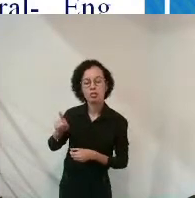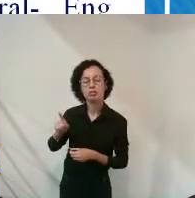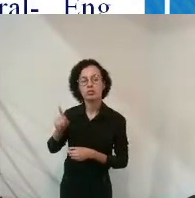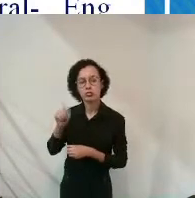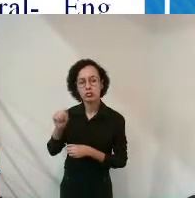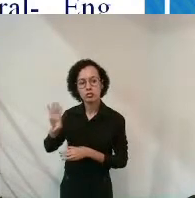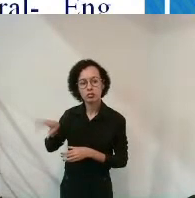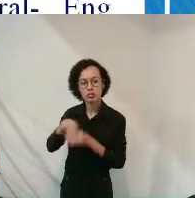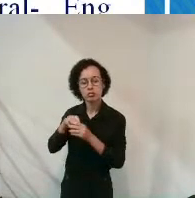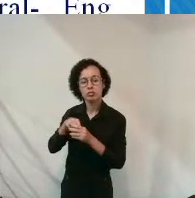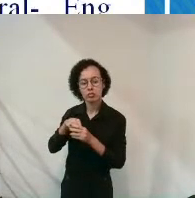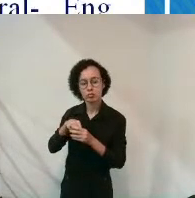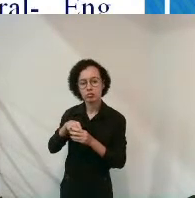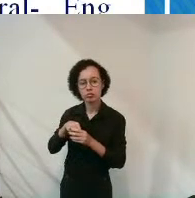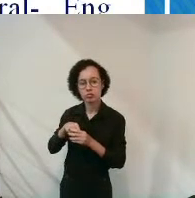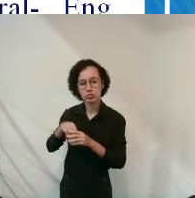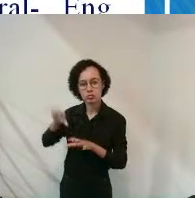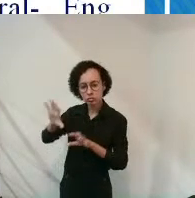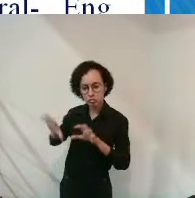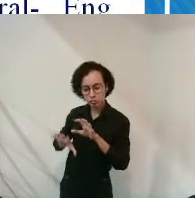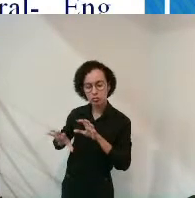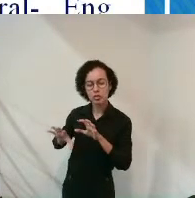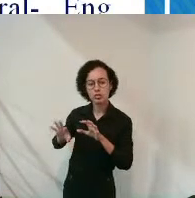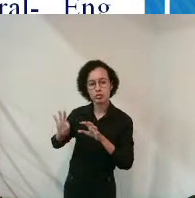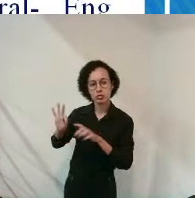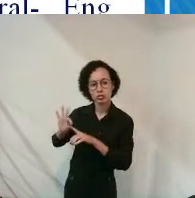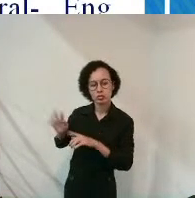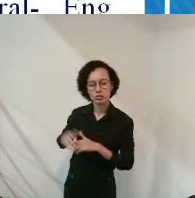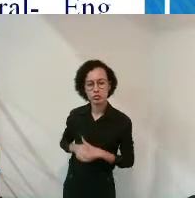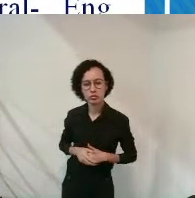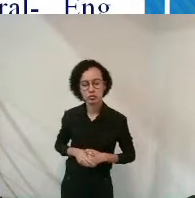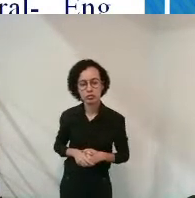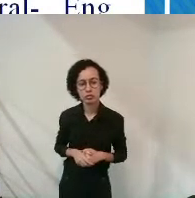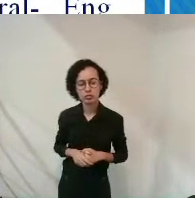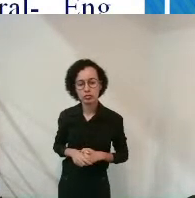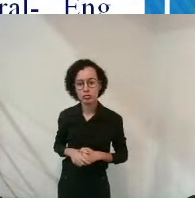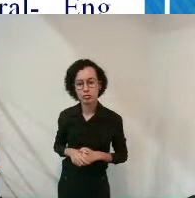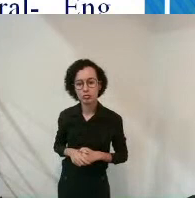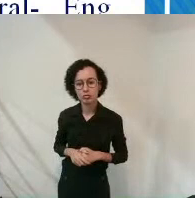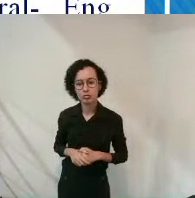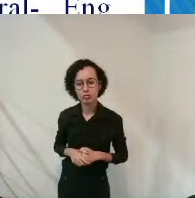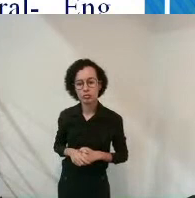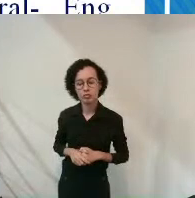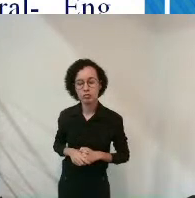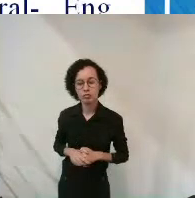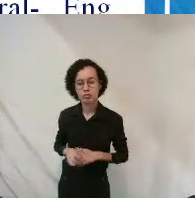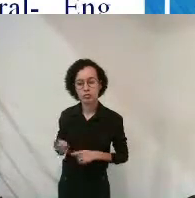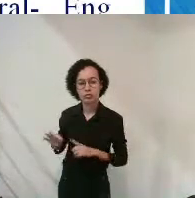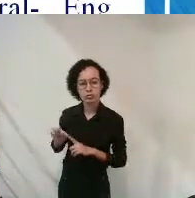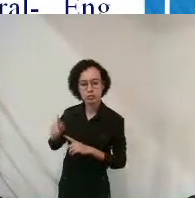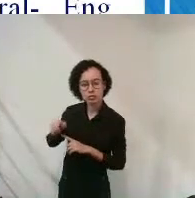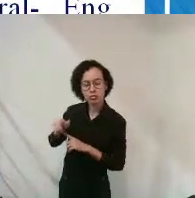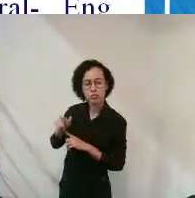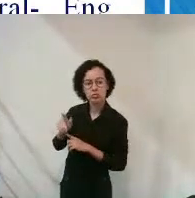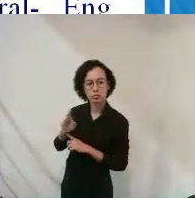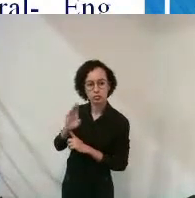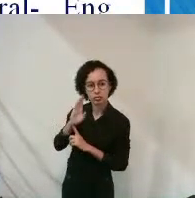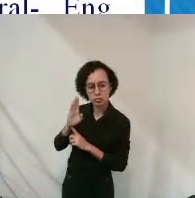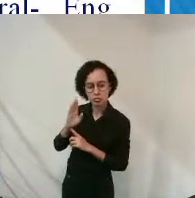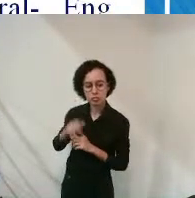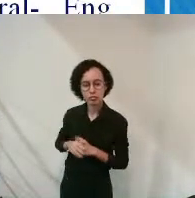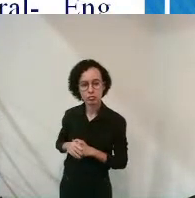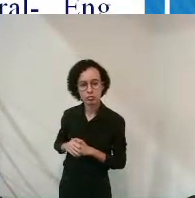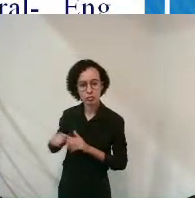está inserto nessa região do Baixo Tocantins, né? E, a princípio,